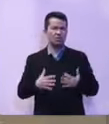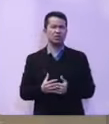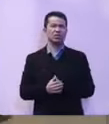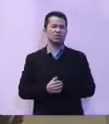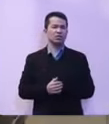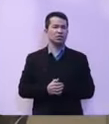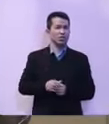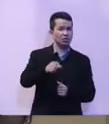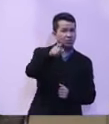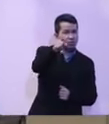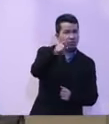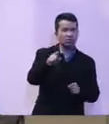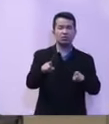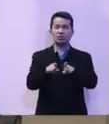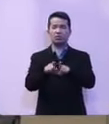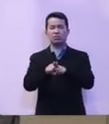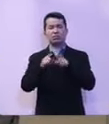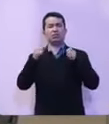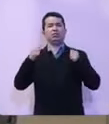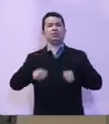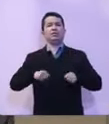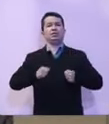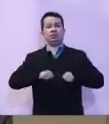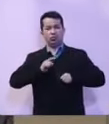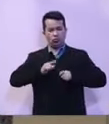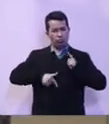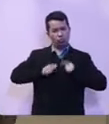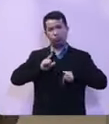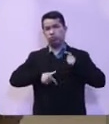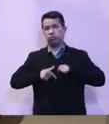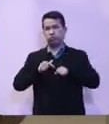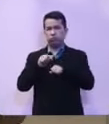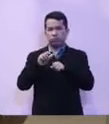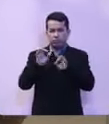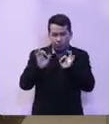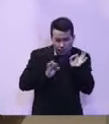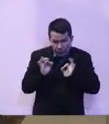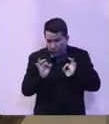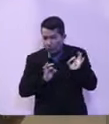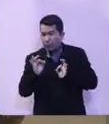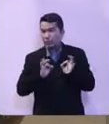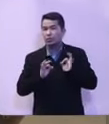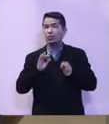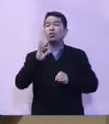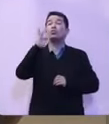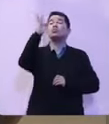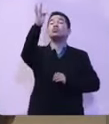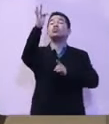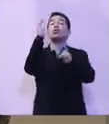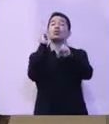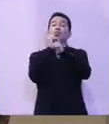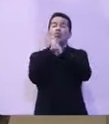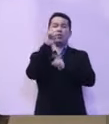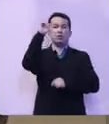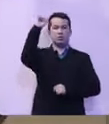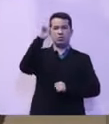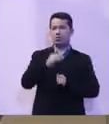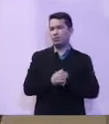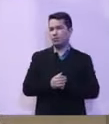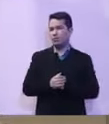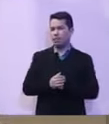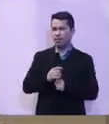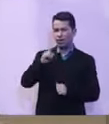palavra do Senhor no Velho Testamento vai dizer: olha, o dia do Senhor, o dia do juízo de Deus, não é dia